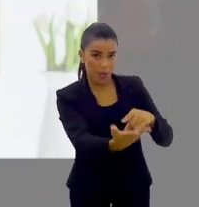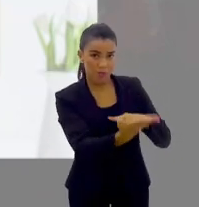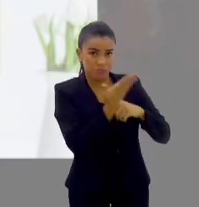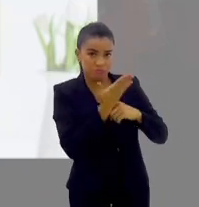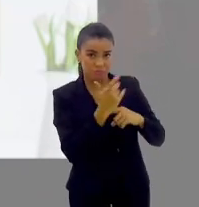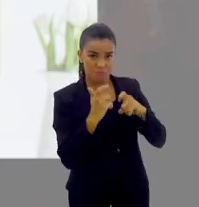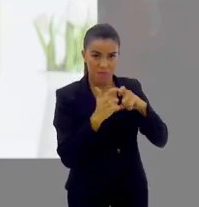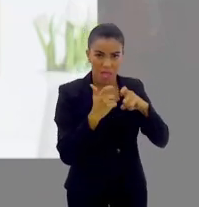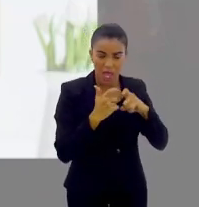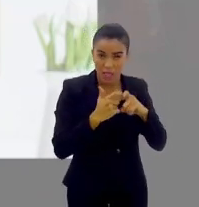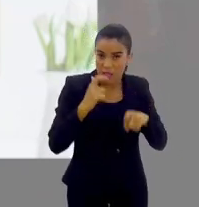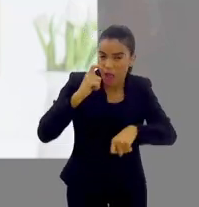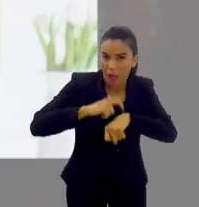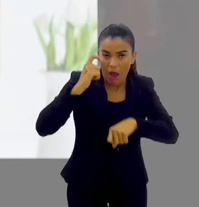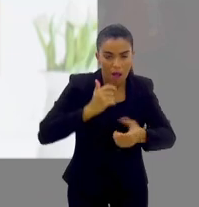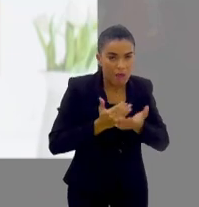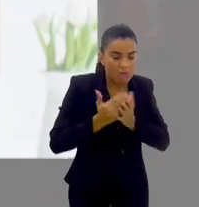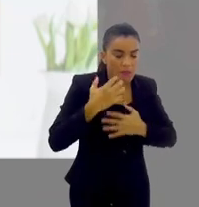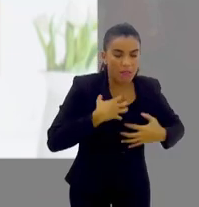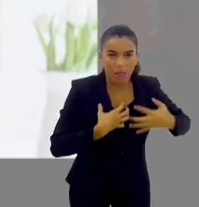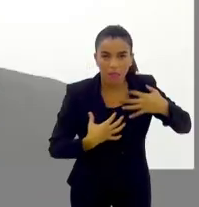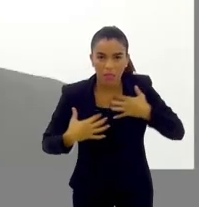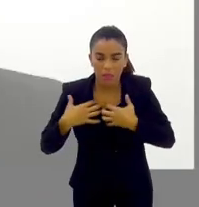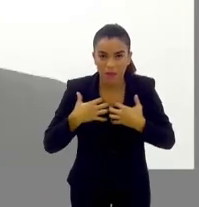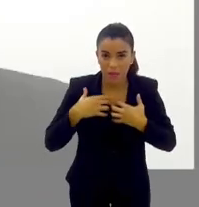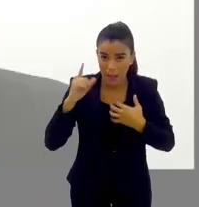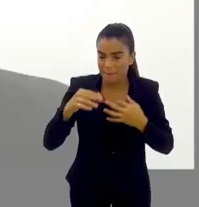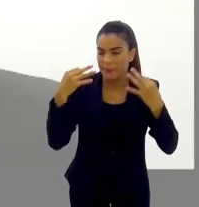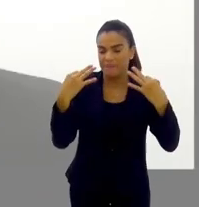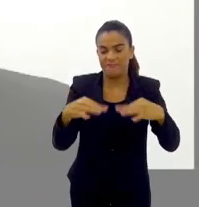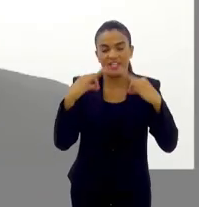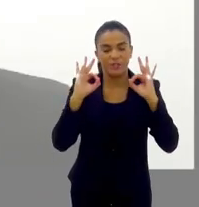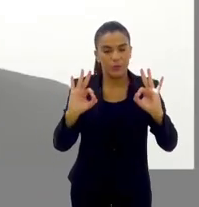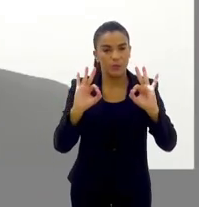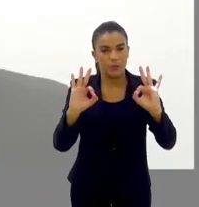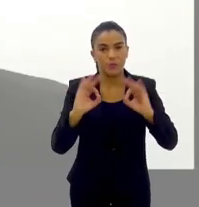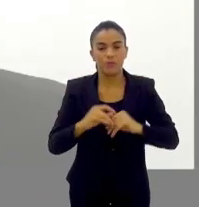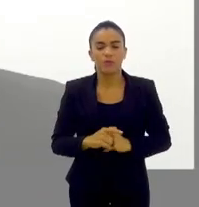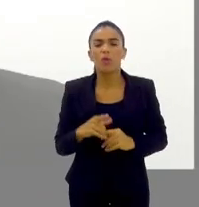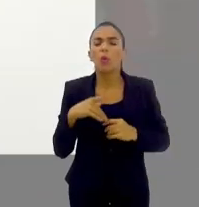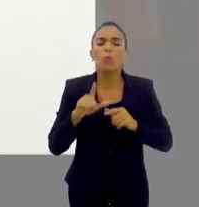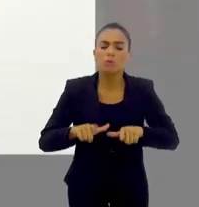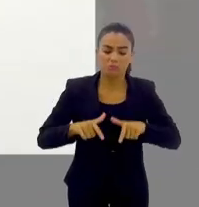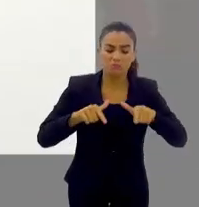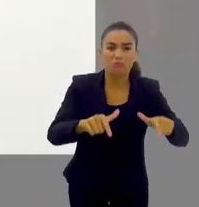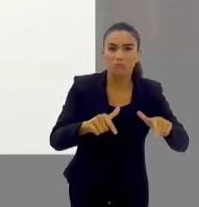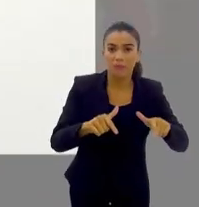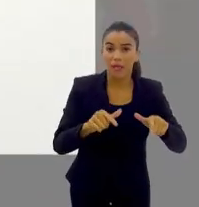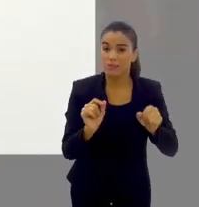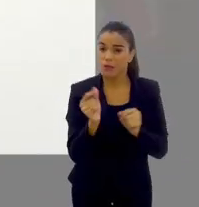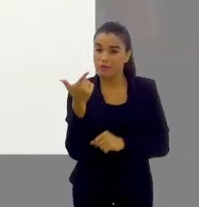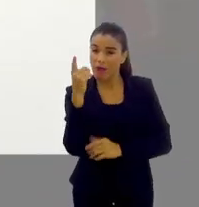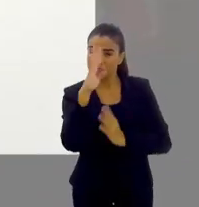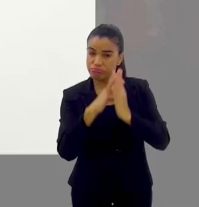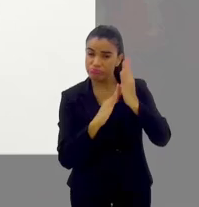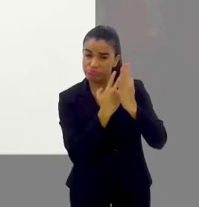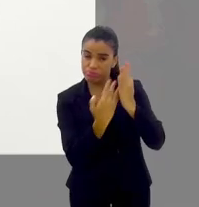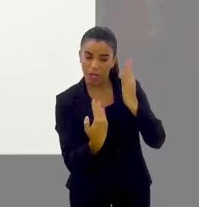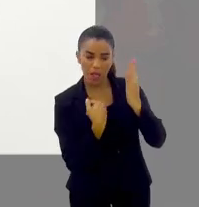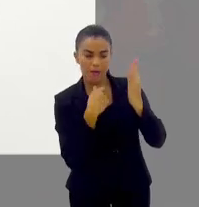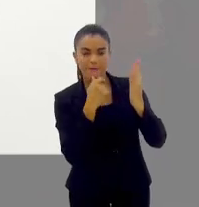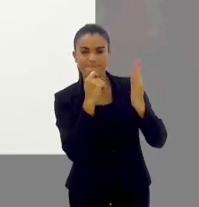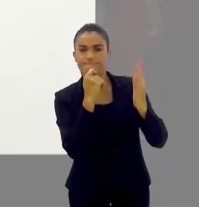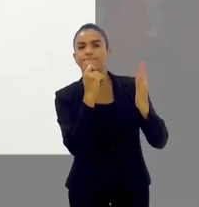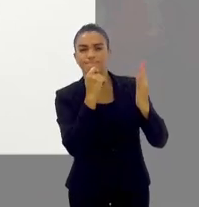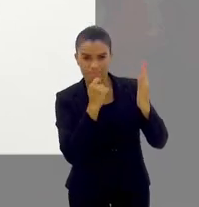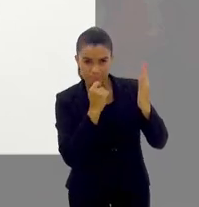Procurar uma ajuda médica logo de início, de imediato? Perfeito, né? O que a gente tem que fazer nesses casos? A gente mapeia algumas